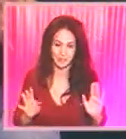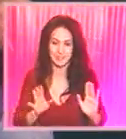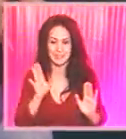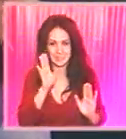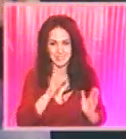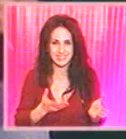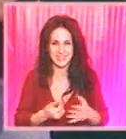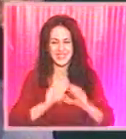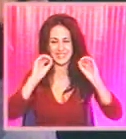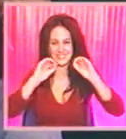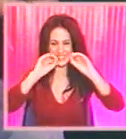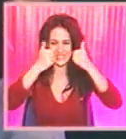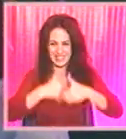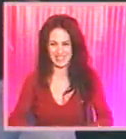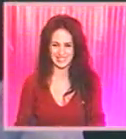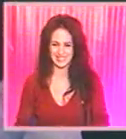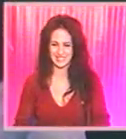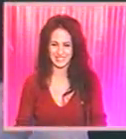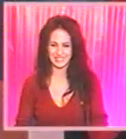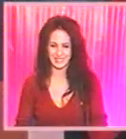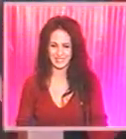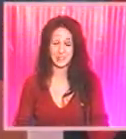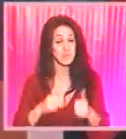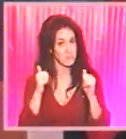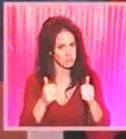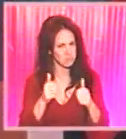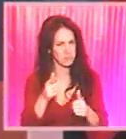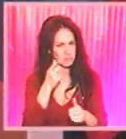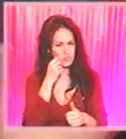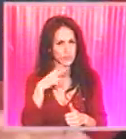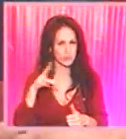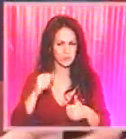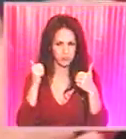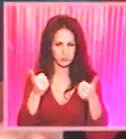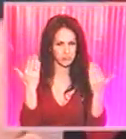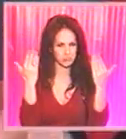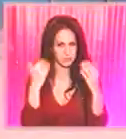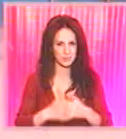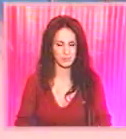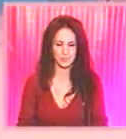Exatamente. Obrigado, David. Obrigado, David. Um caso de sucesso português.